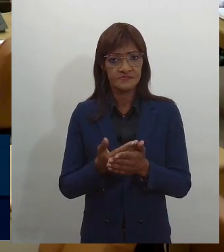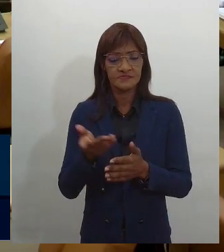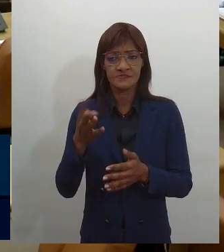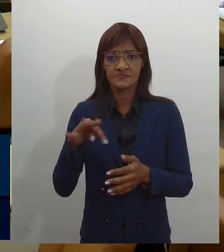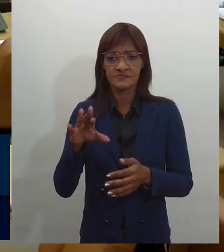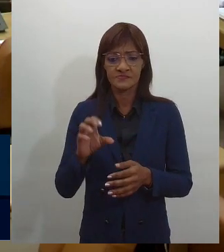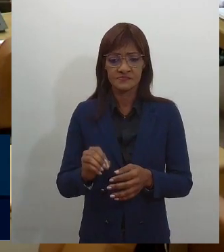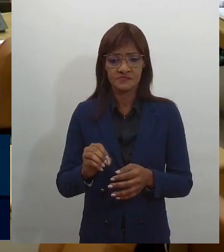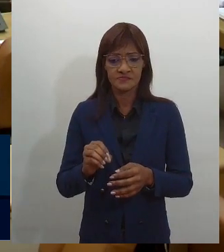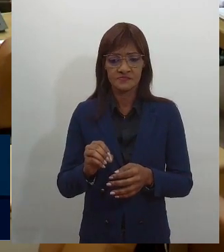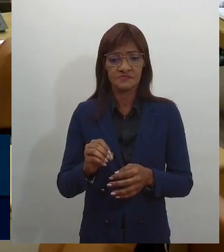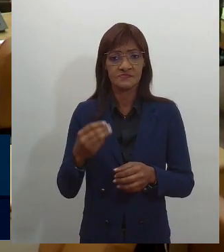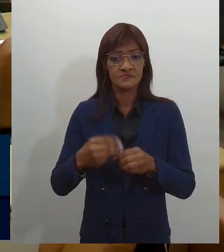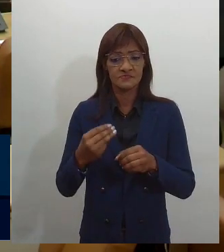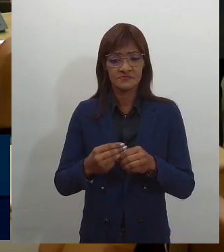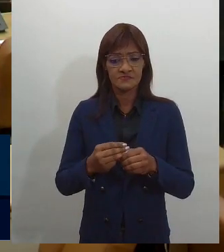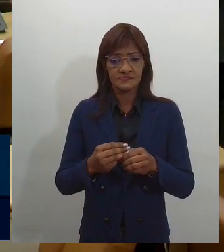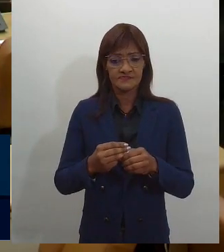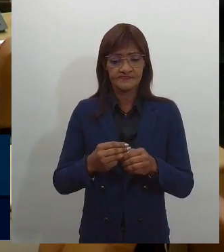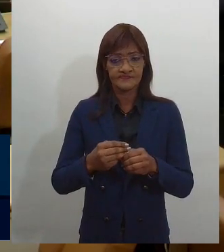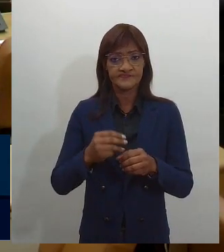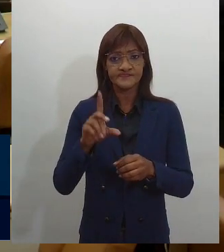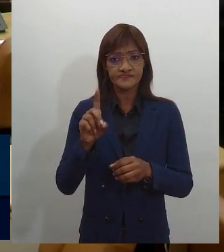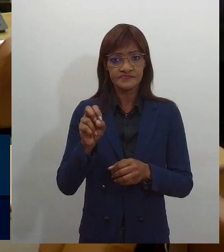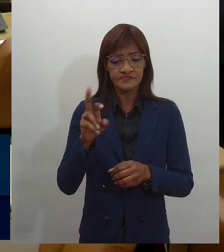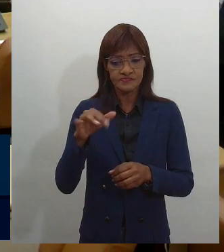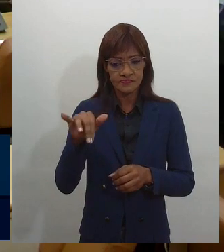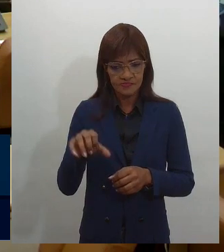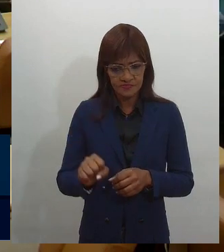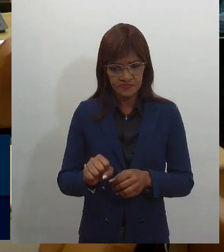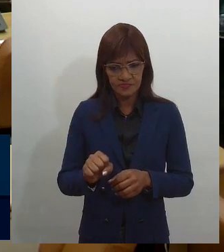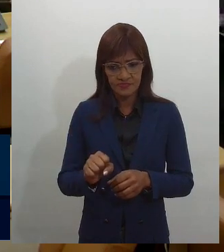São 30 alunos do ensino médio, acompanhados pelos professores